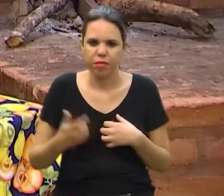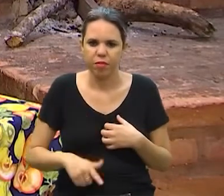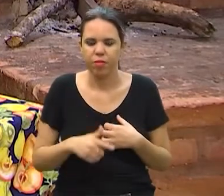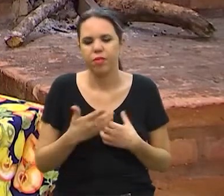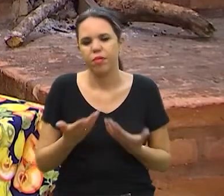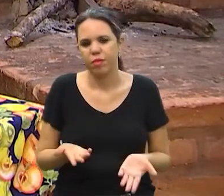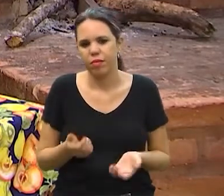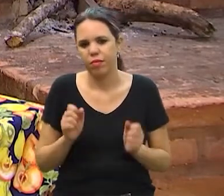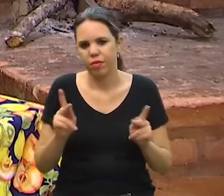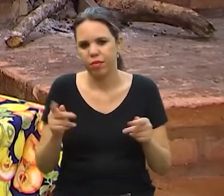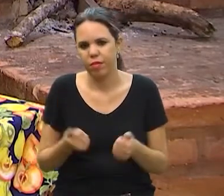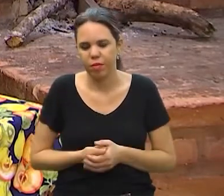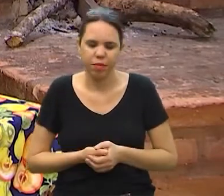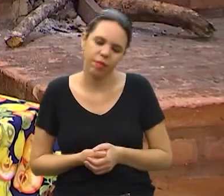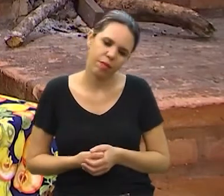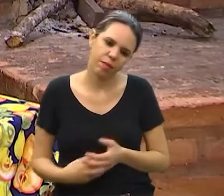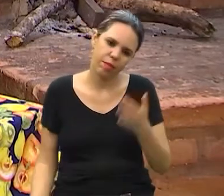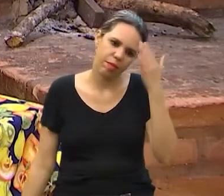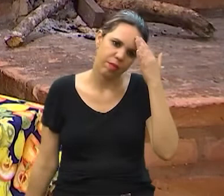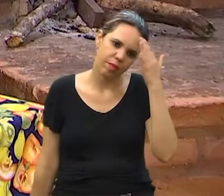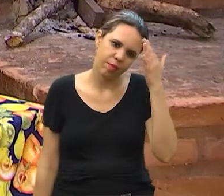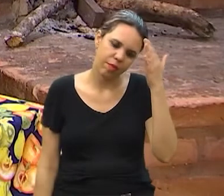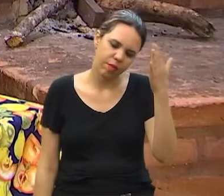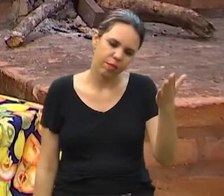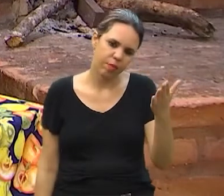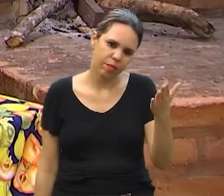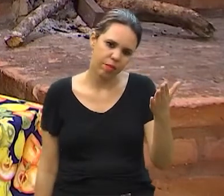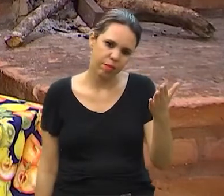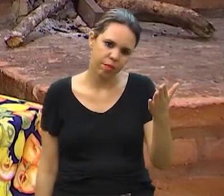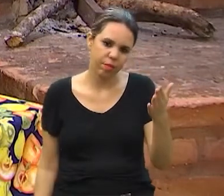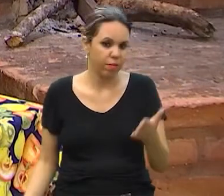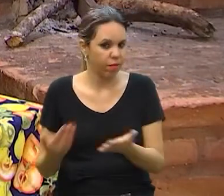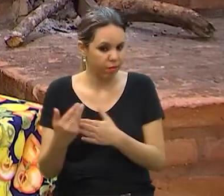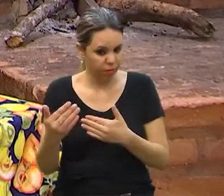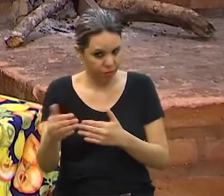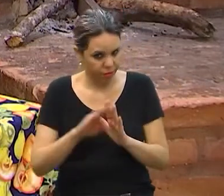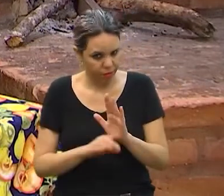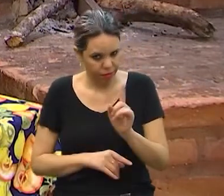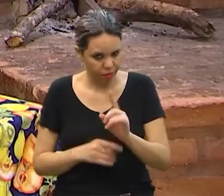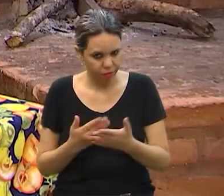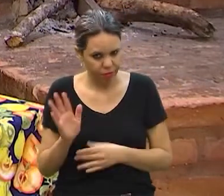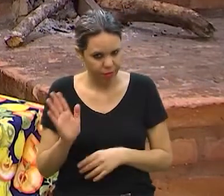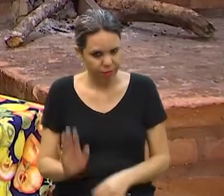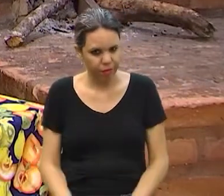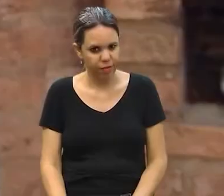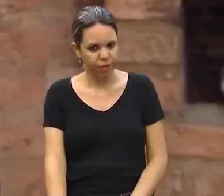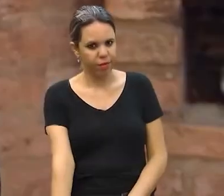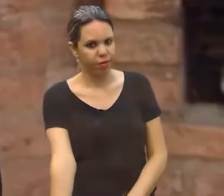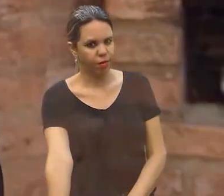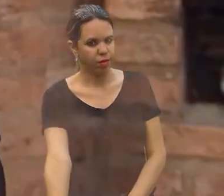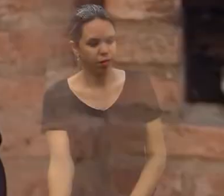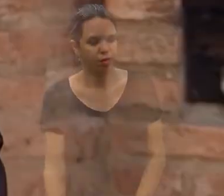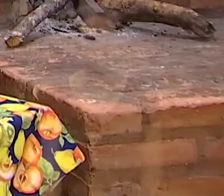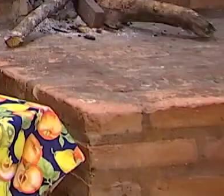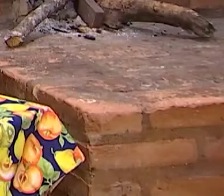né? Mas tudo bem. Então, Alessandra, muito obrigado. Obrigada a vocês. E você não perca o próximo programa. Até mais. Tchau, tchau.